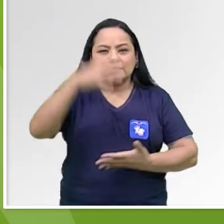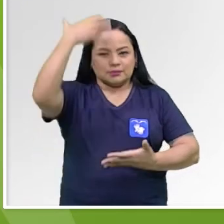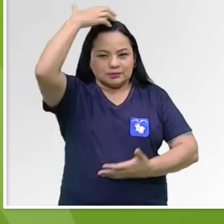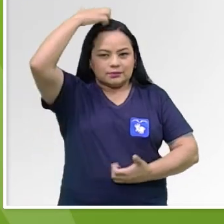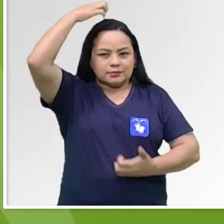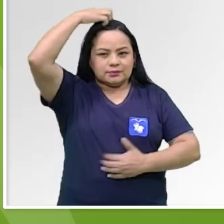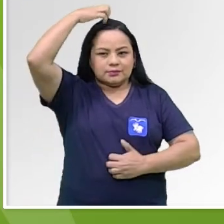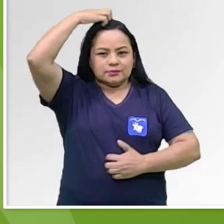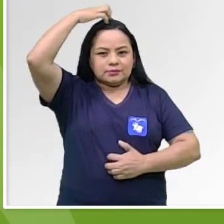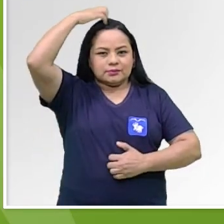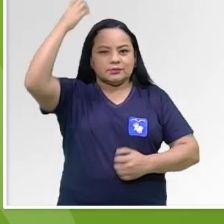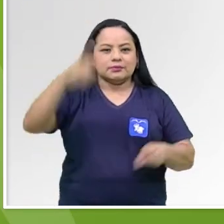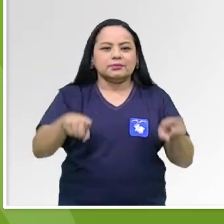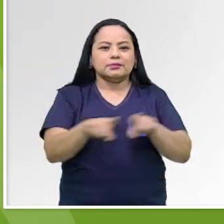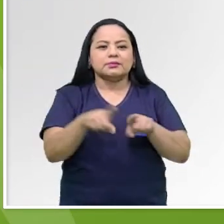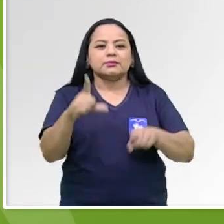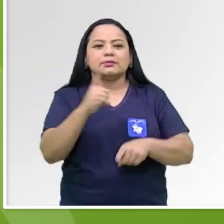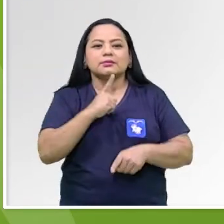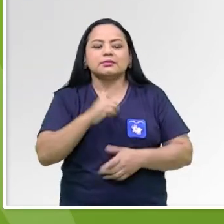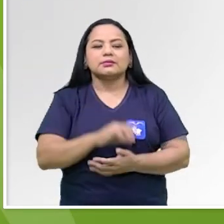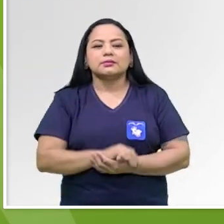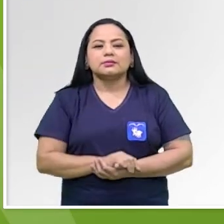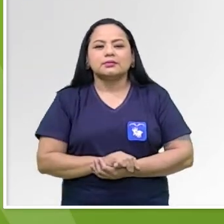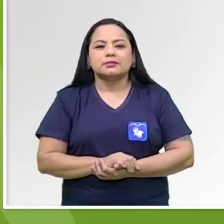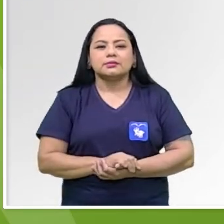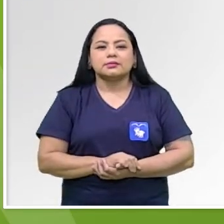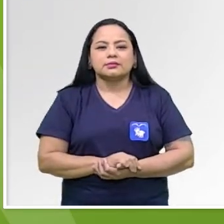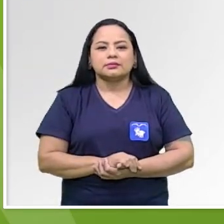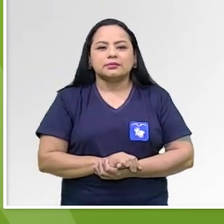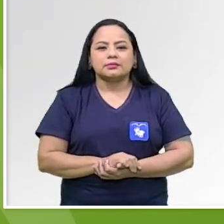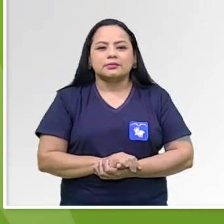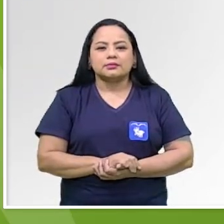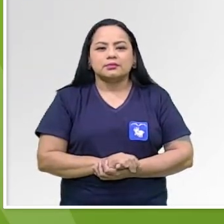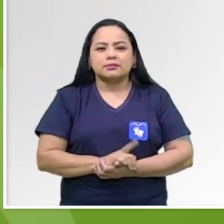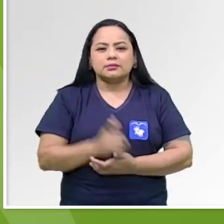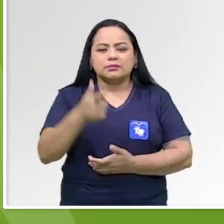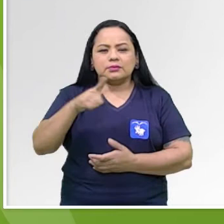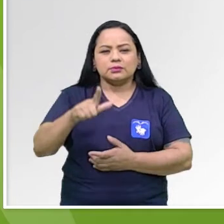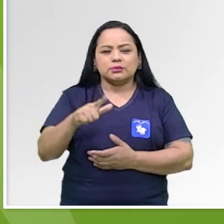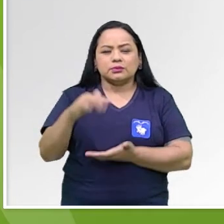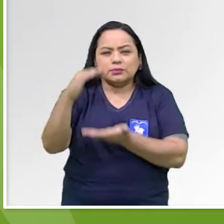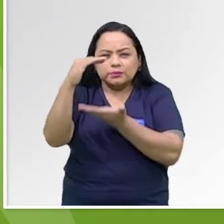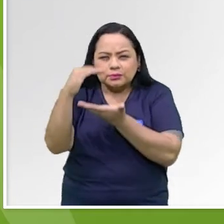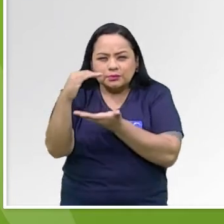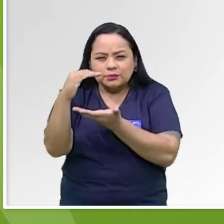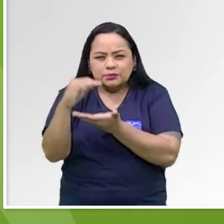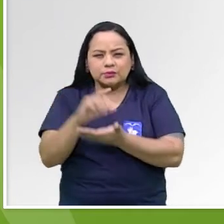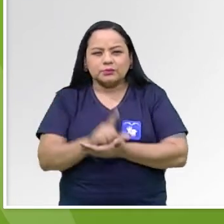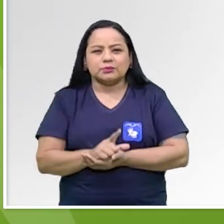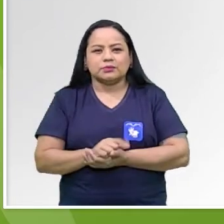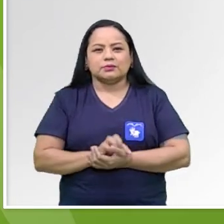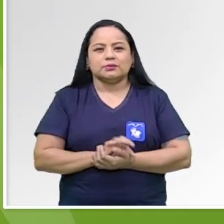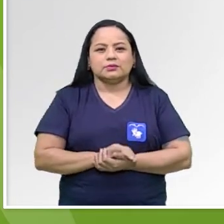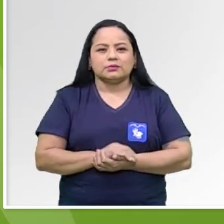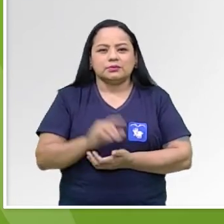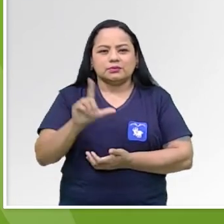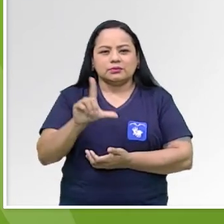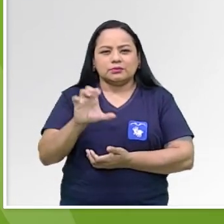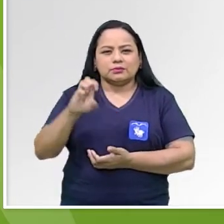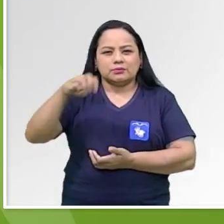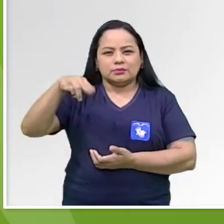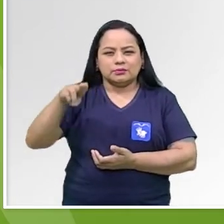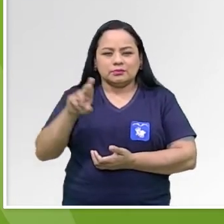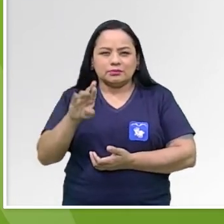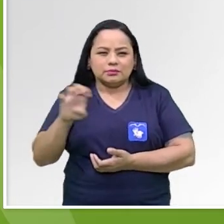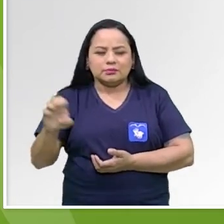macaco e nós temos aqui o lêmure, olha só. Então eles são primatas, tá? Tem um sistema nervoso